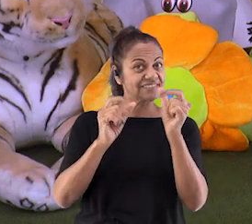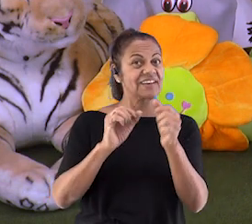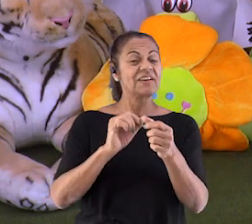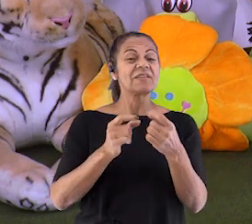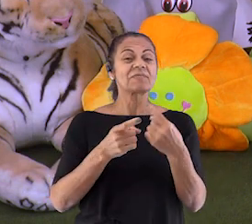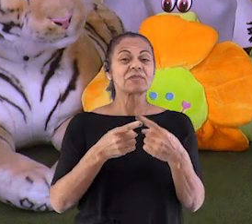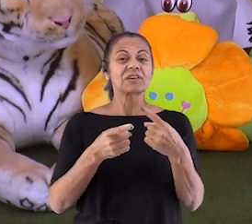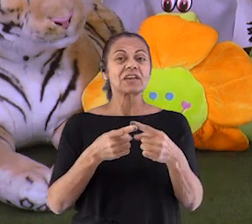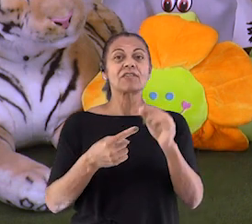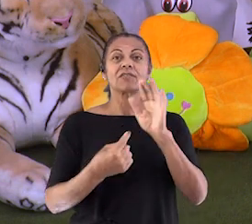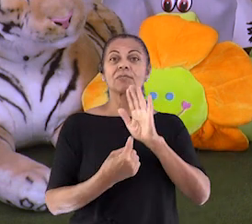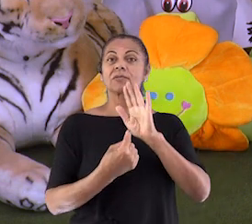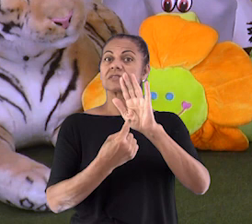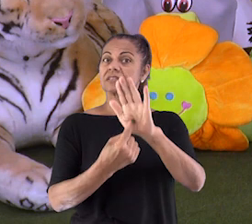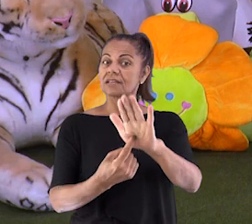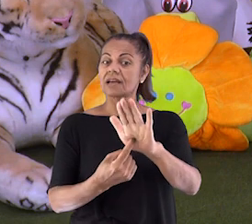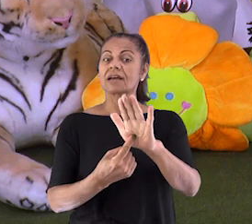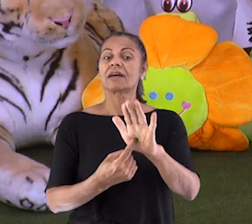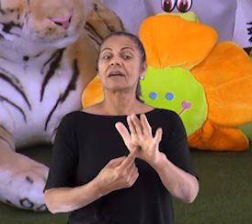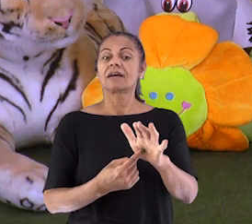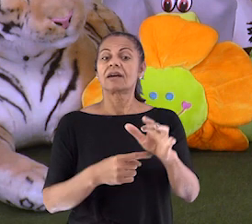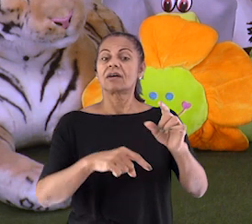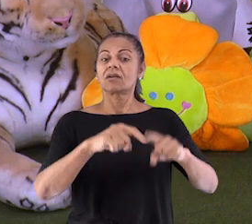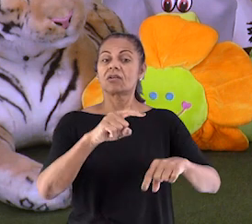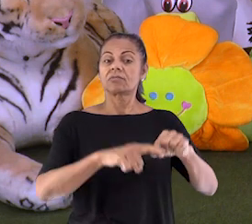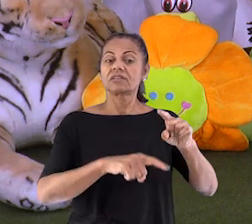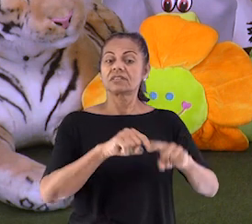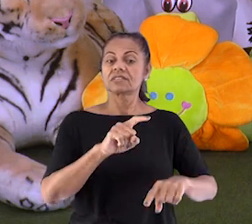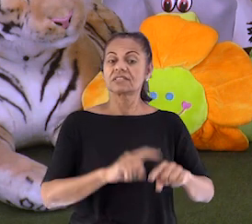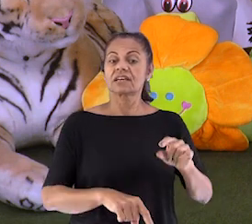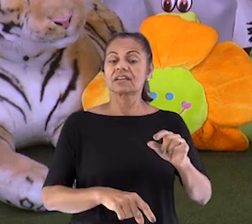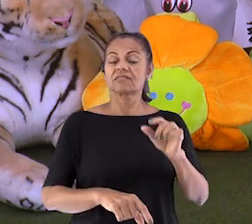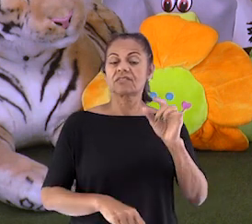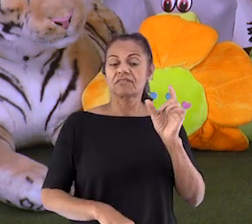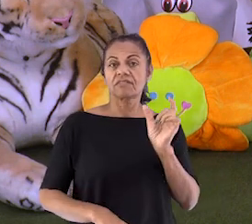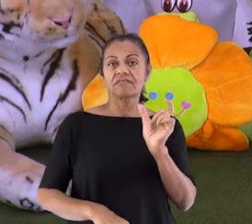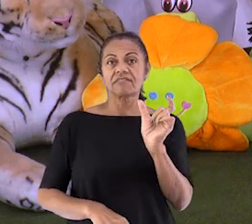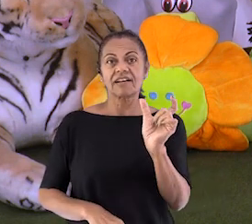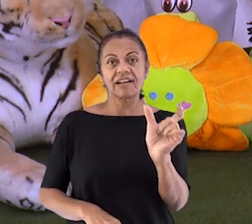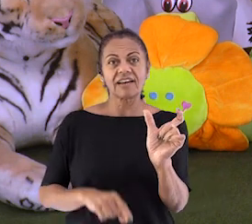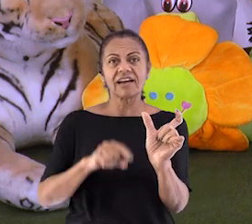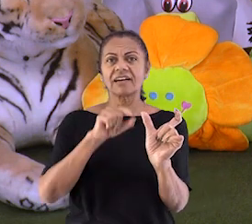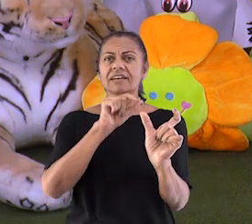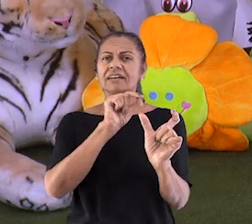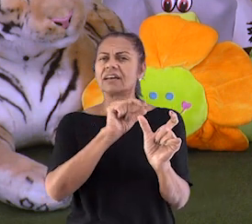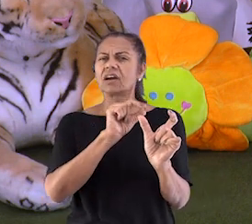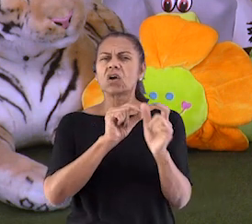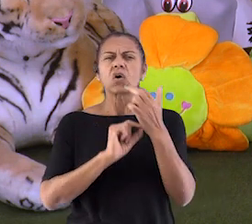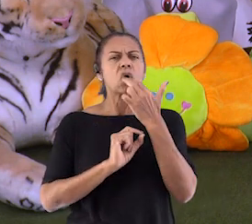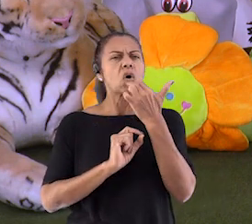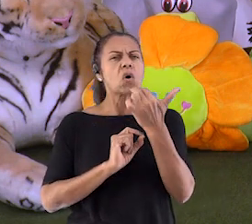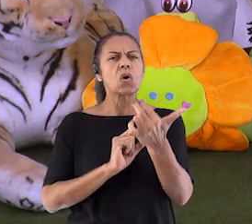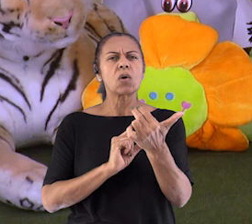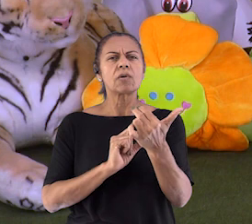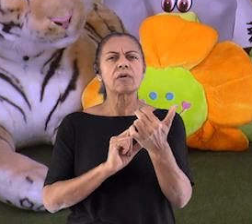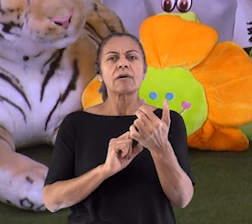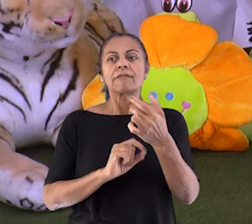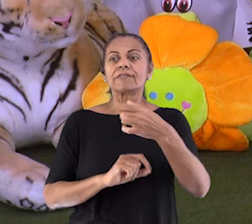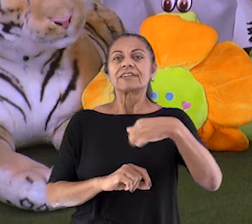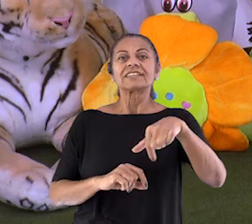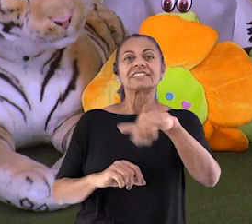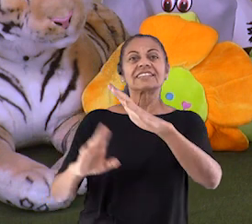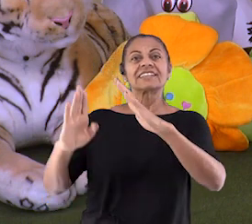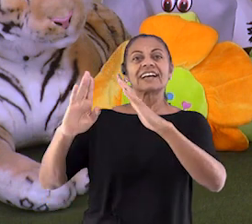atenção. Quando eu mostrar o objeto colorido e falar de que cor ele é, vocês vão